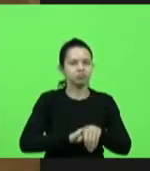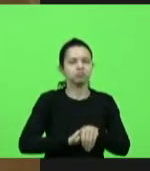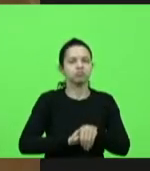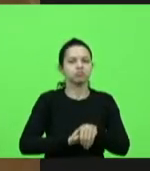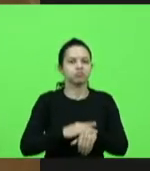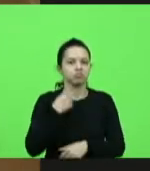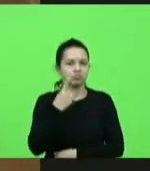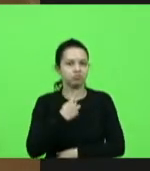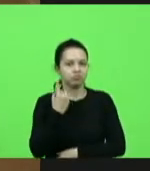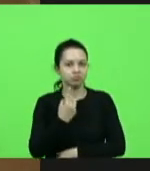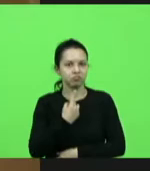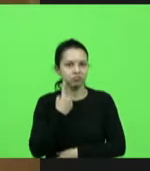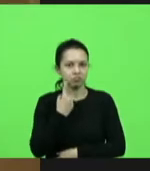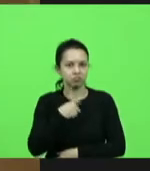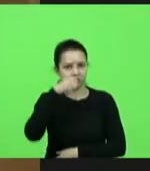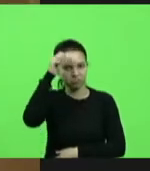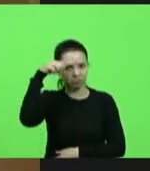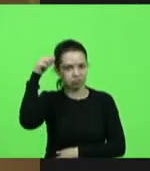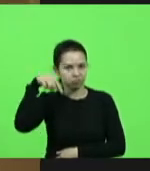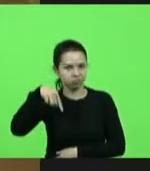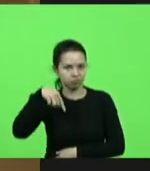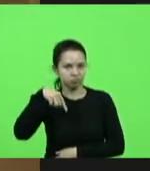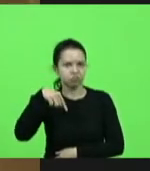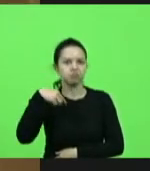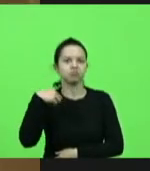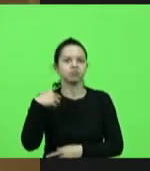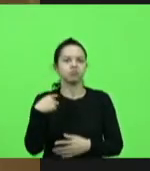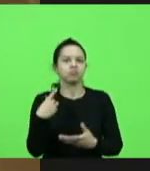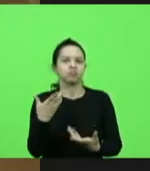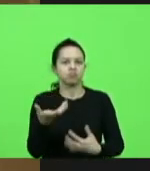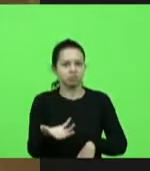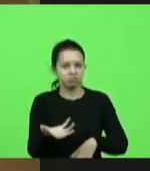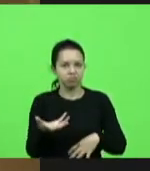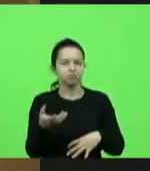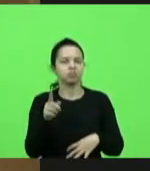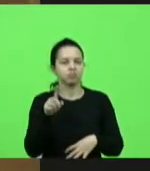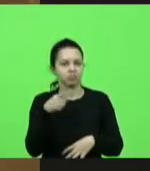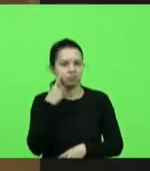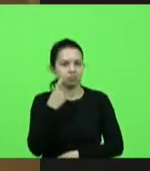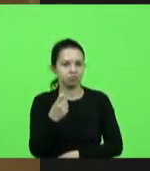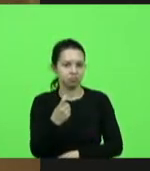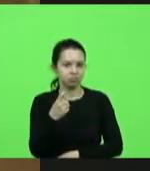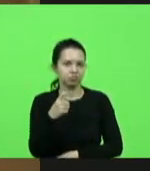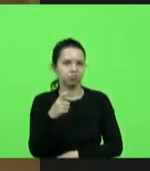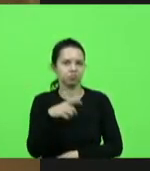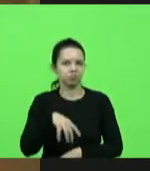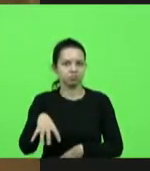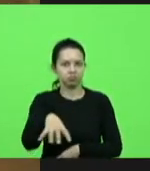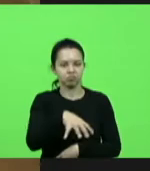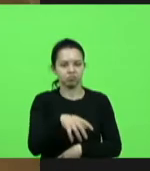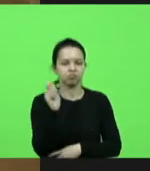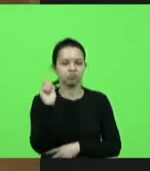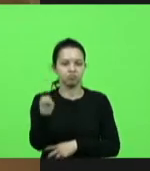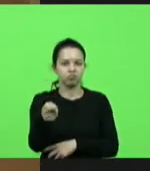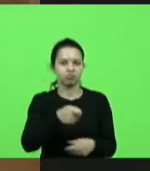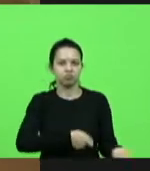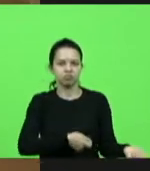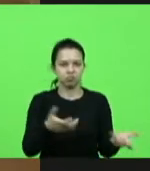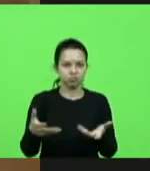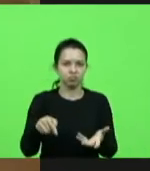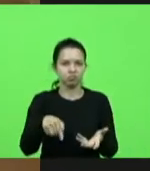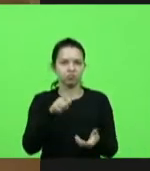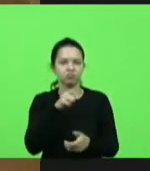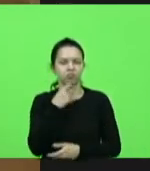do deputado Darcy aqui no Congresso Nacional, que tem interesse, né, todo o setor pesqueiro de Santa Catarina. Então, a gente está fazendo uma